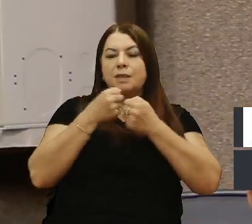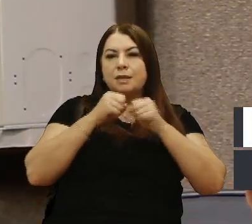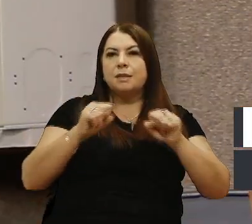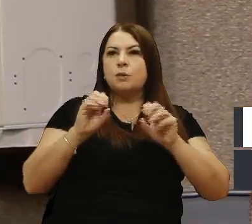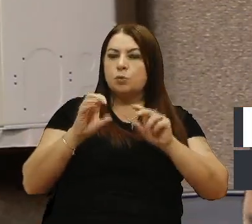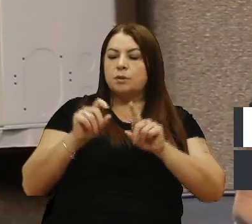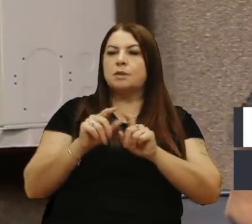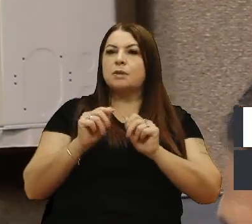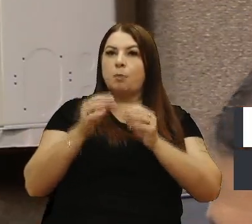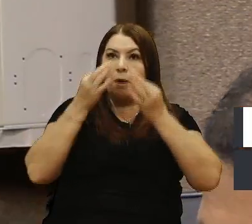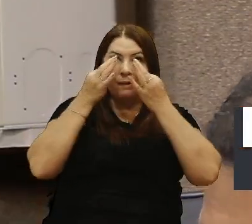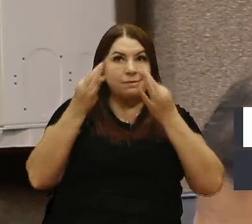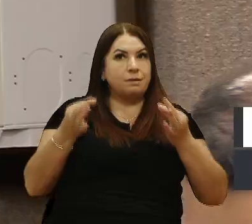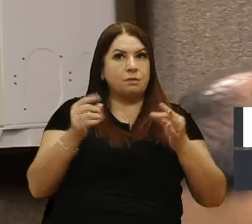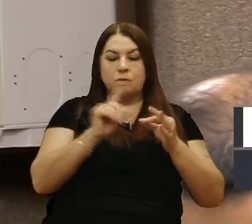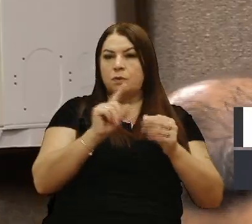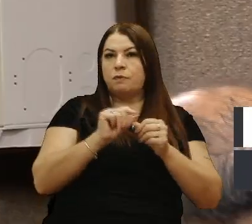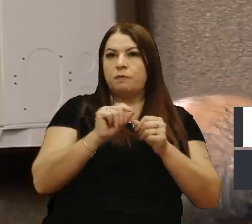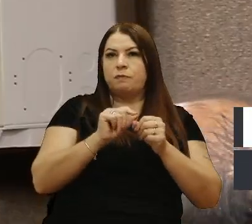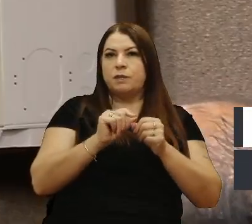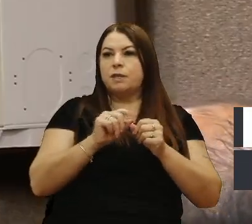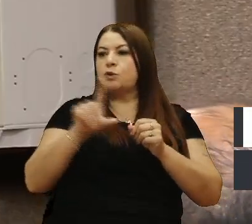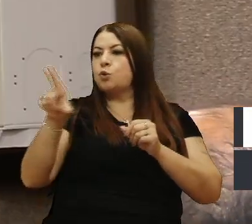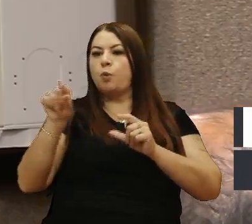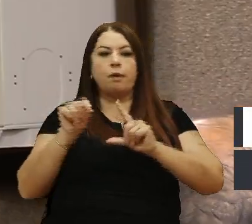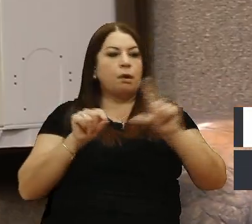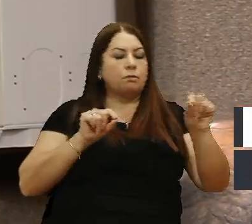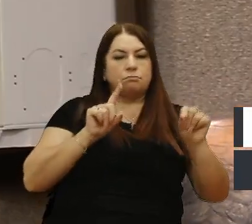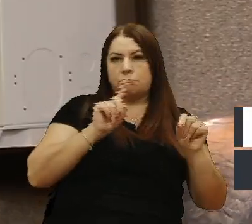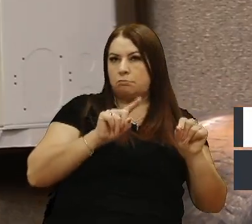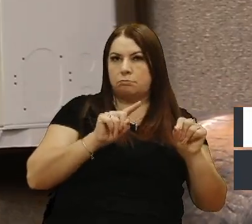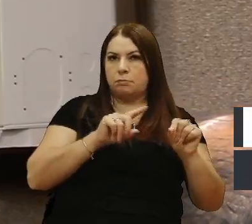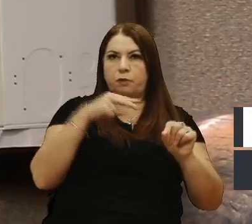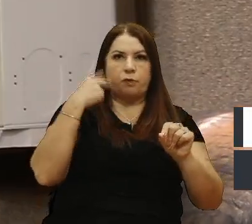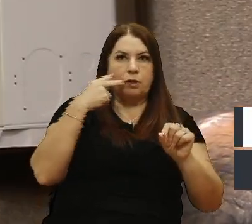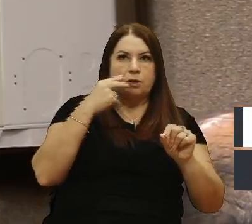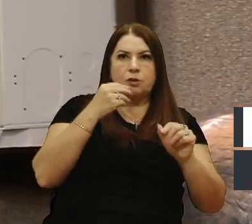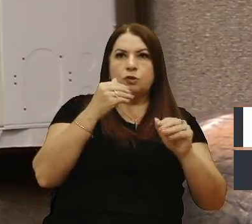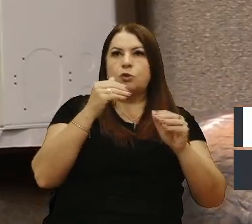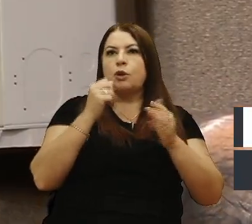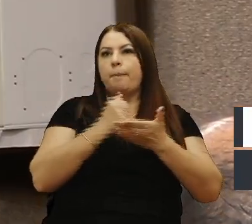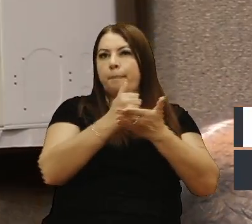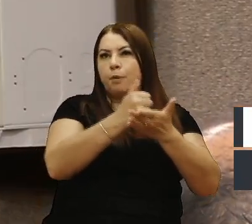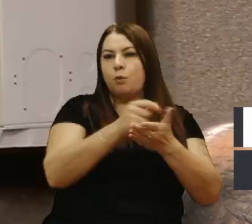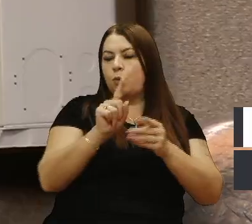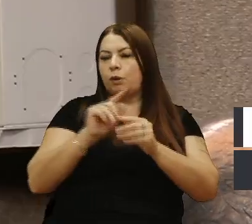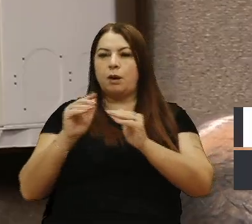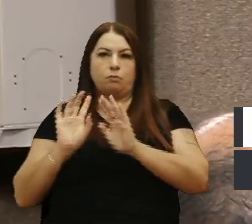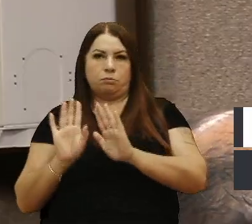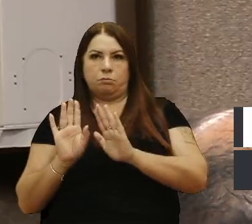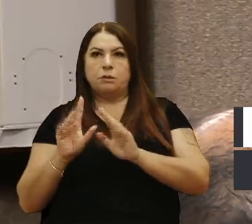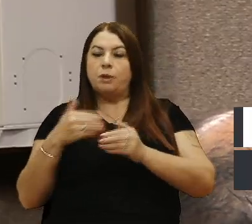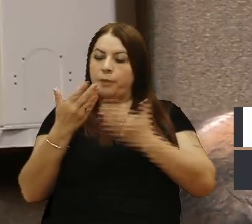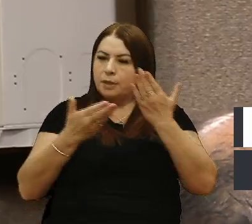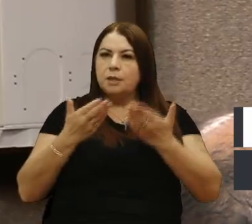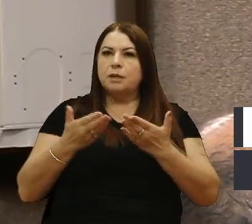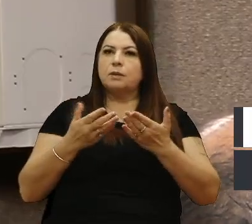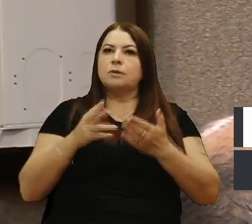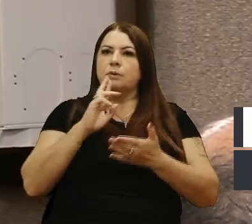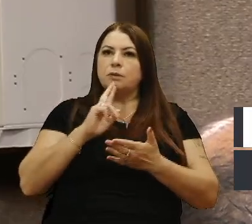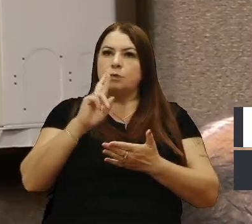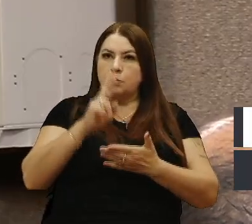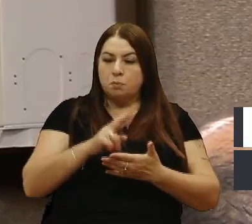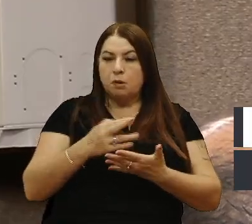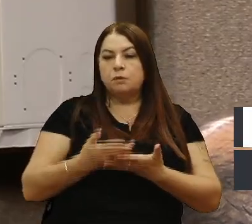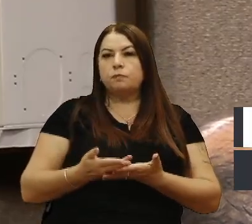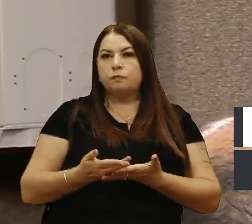Educação estão atentos e não estão fazendo distinção se são vereadores de oposição ou de situação. Estão atendendo, estão dando respostas.